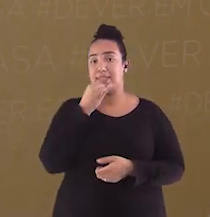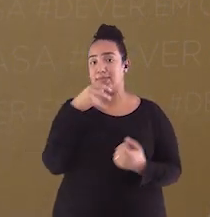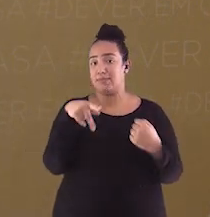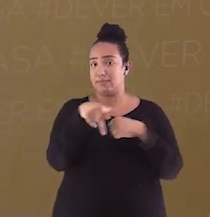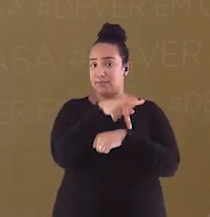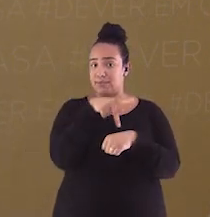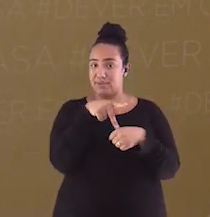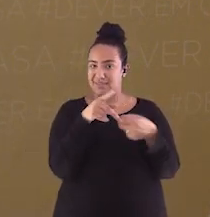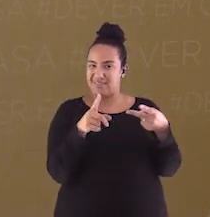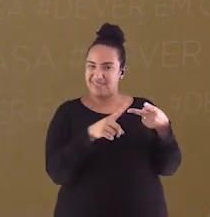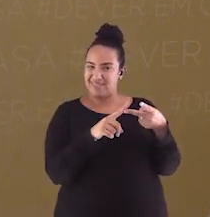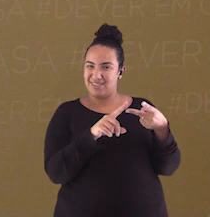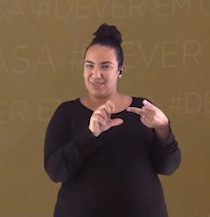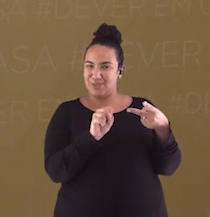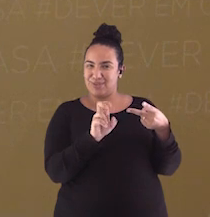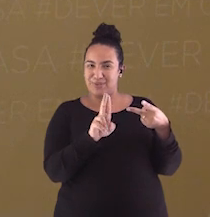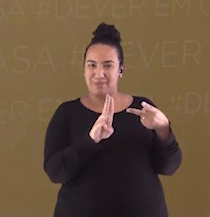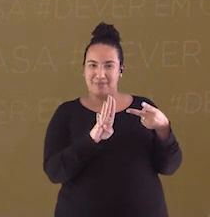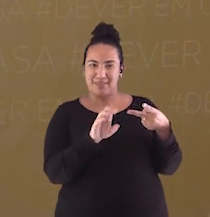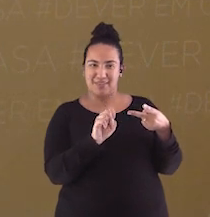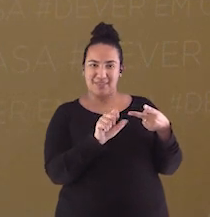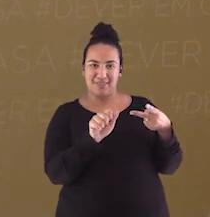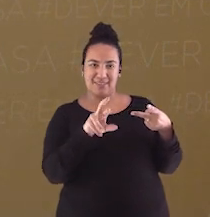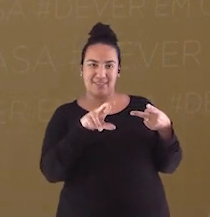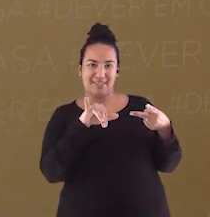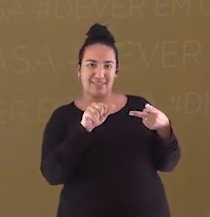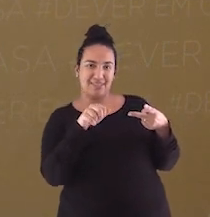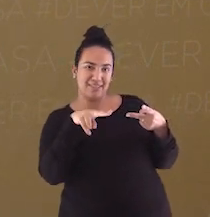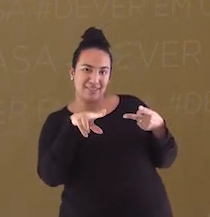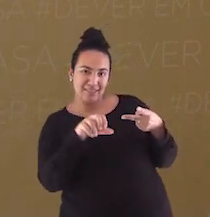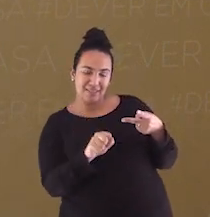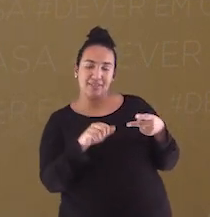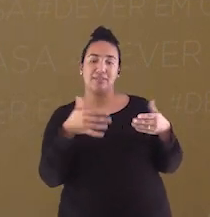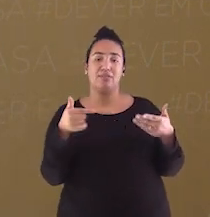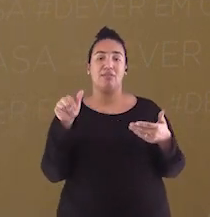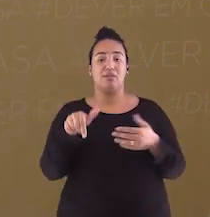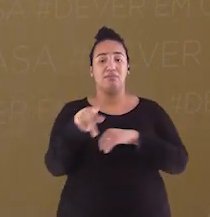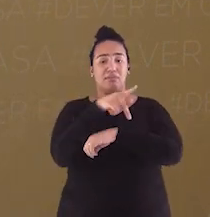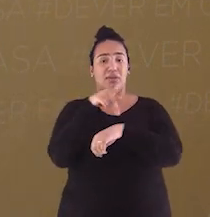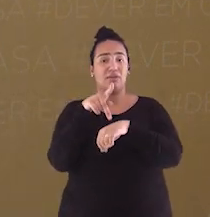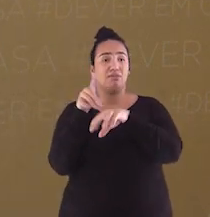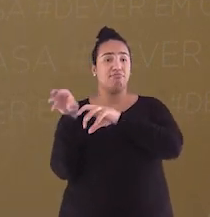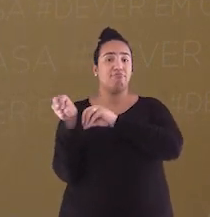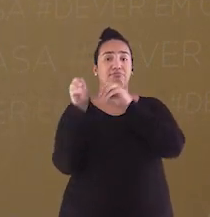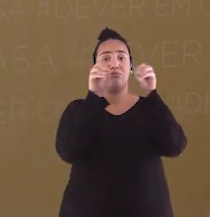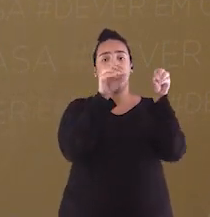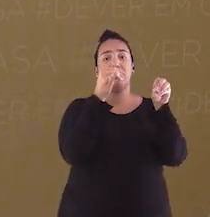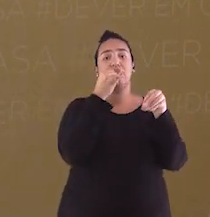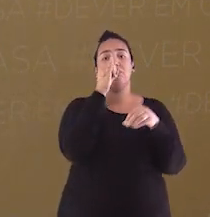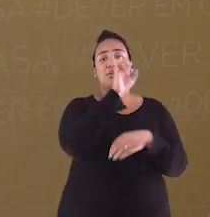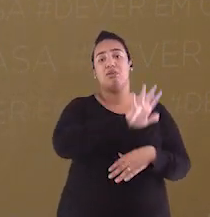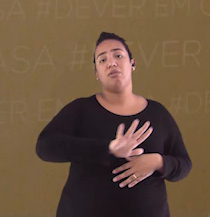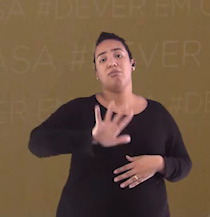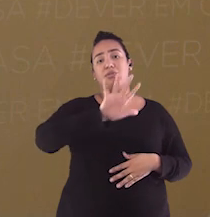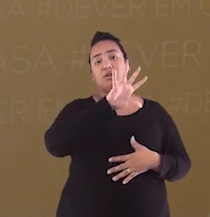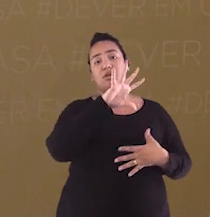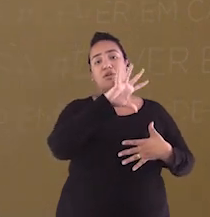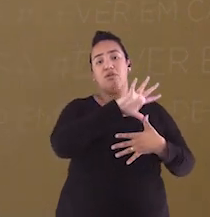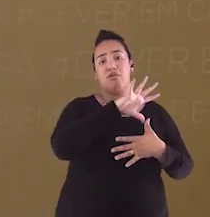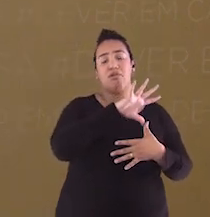muitos africanos vão em direção à Europa e à América e acabam não retornando para seu país de